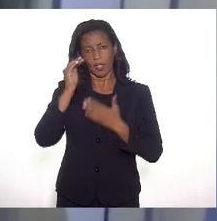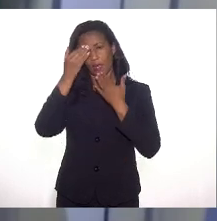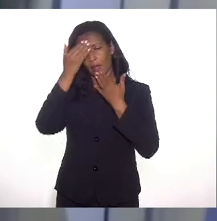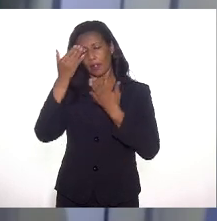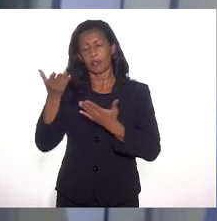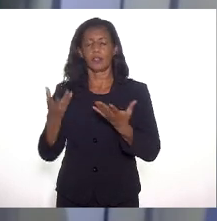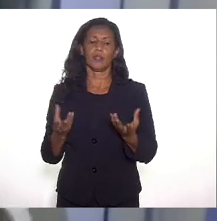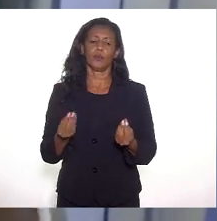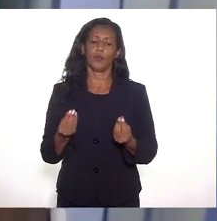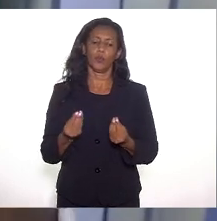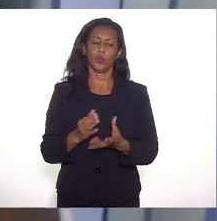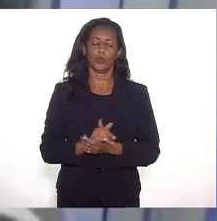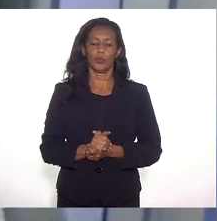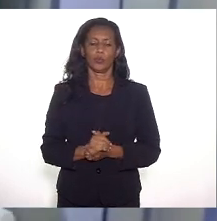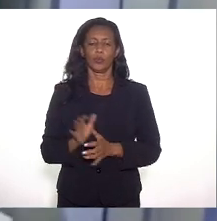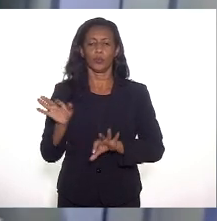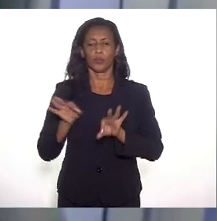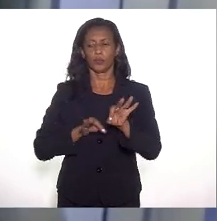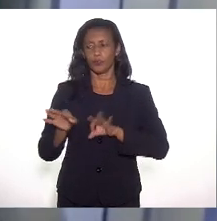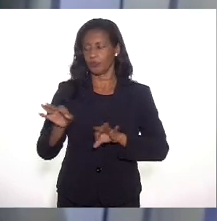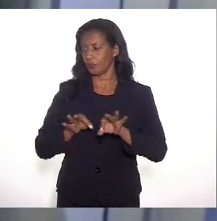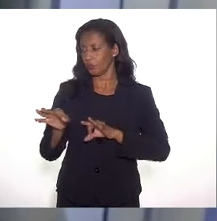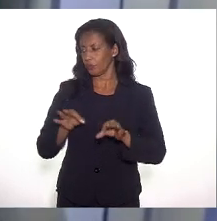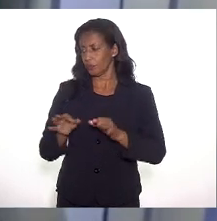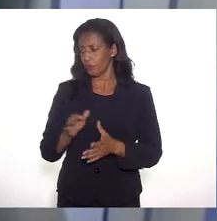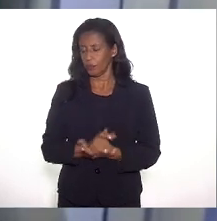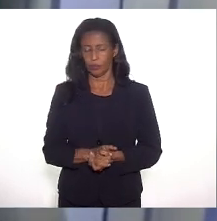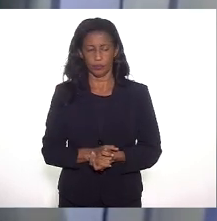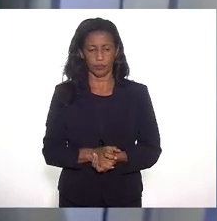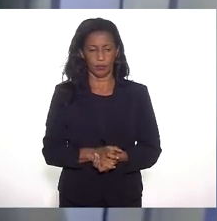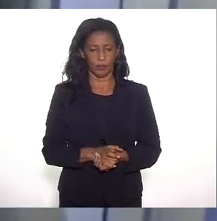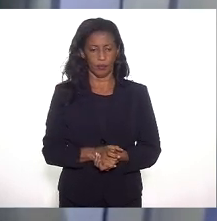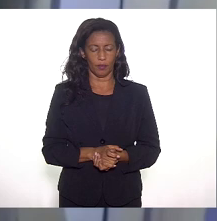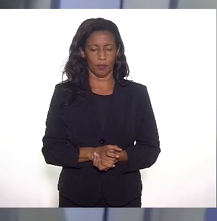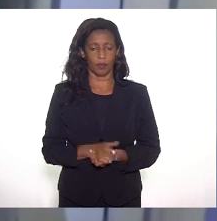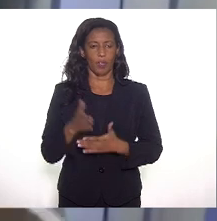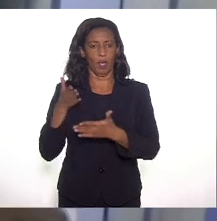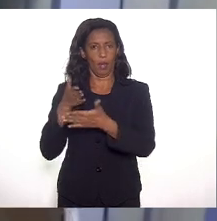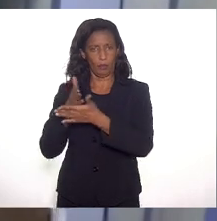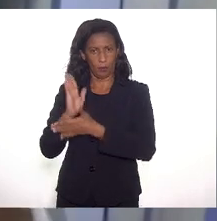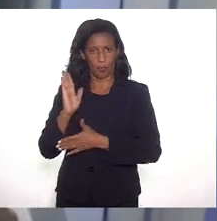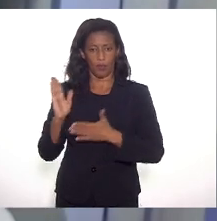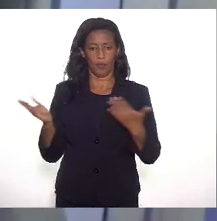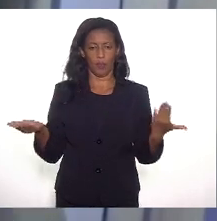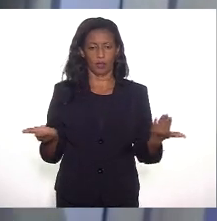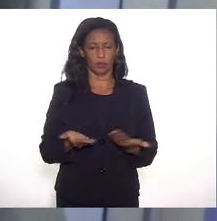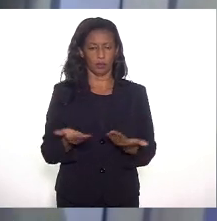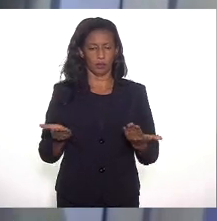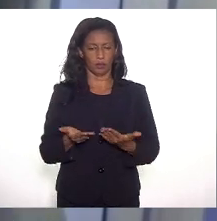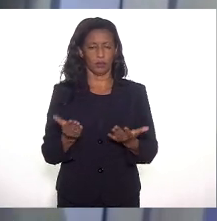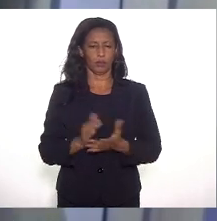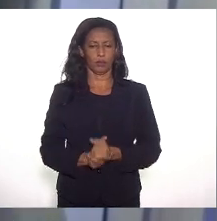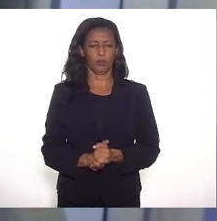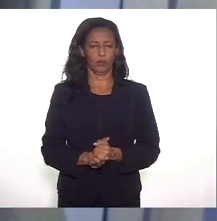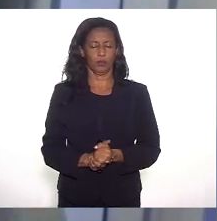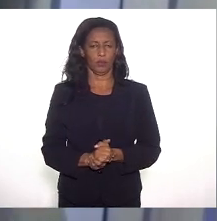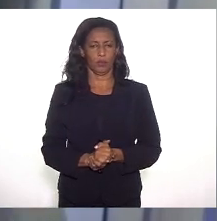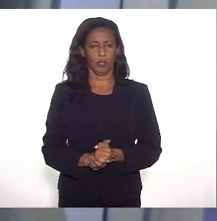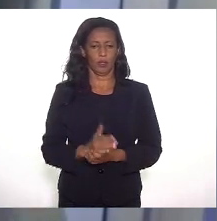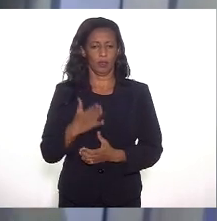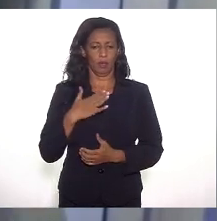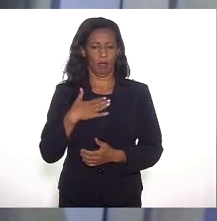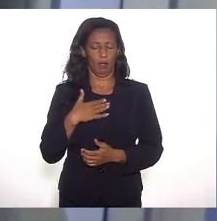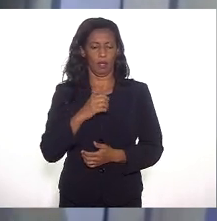agradecer muito o projeto que foi aprovado hoje, de minha autoria, de autoria do deputado André